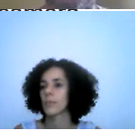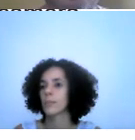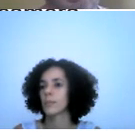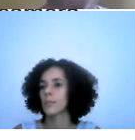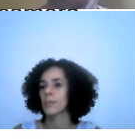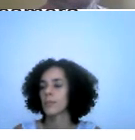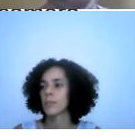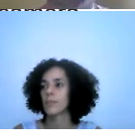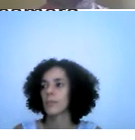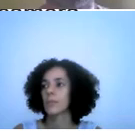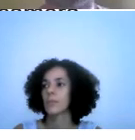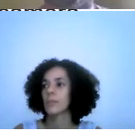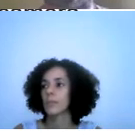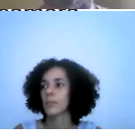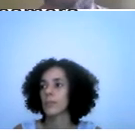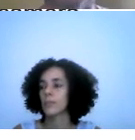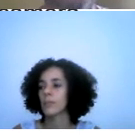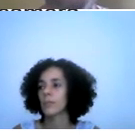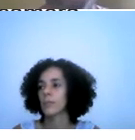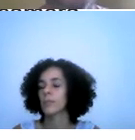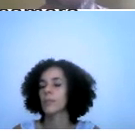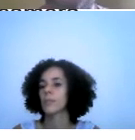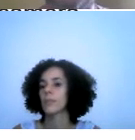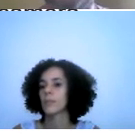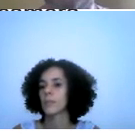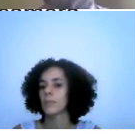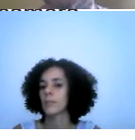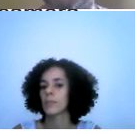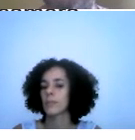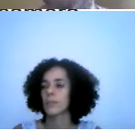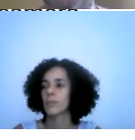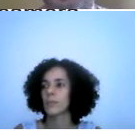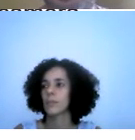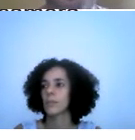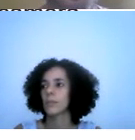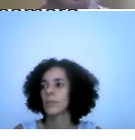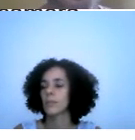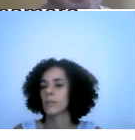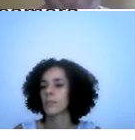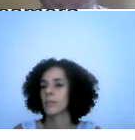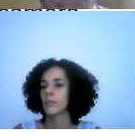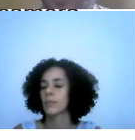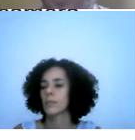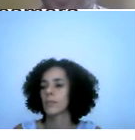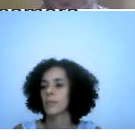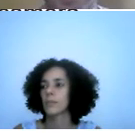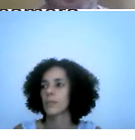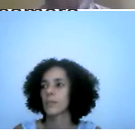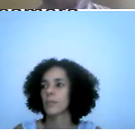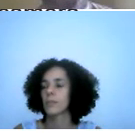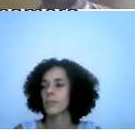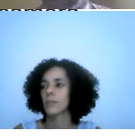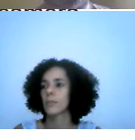mudanças climáticas, a superexploração dos recursos e poluição. E dentro